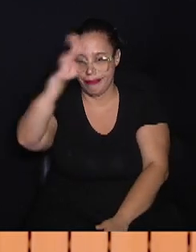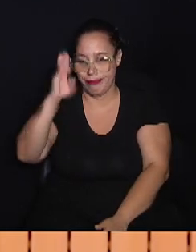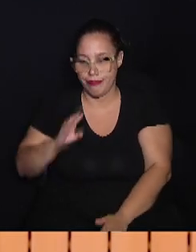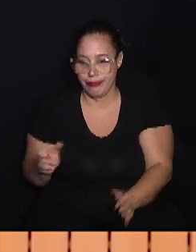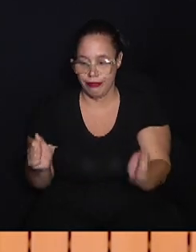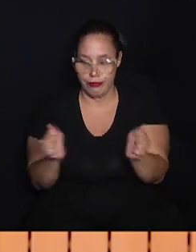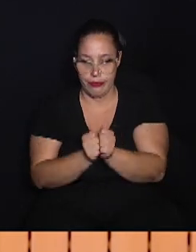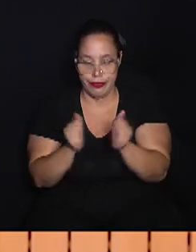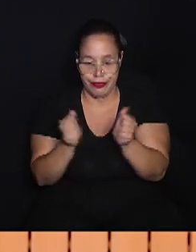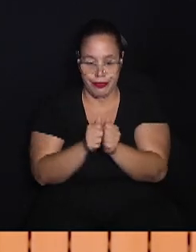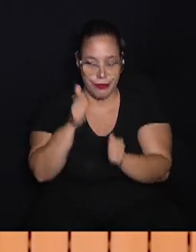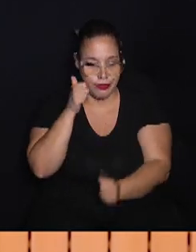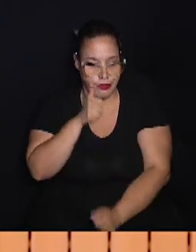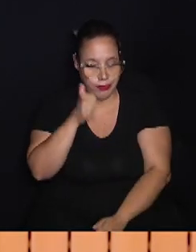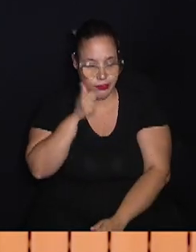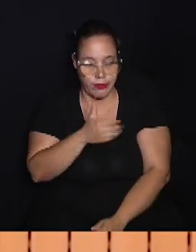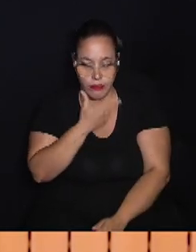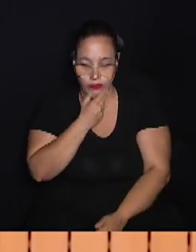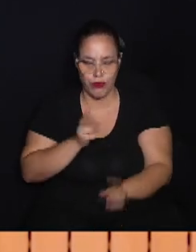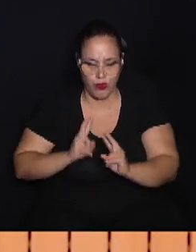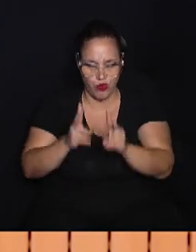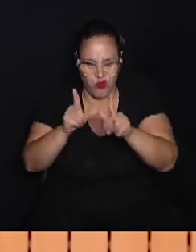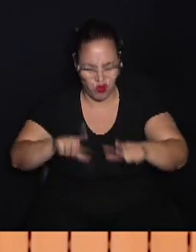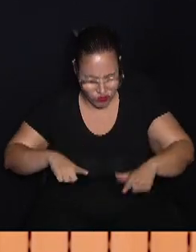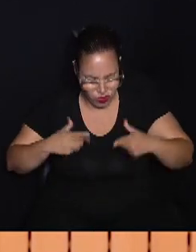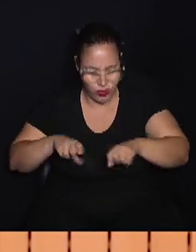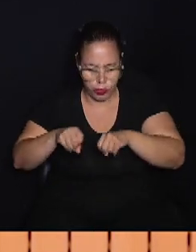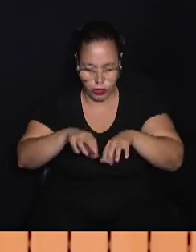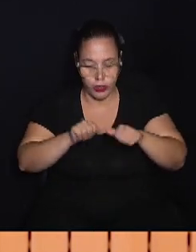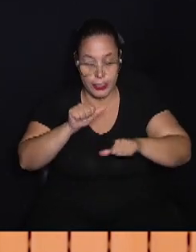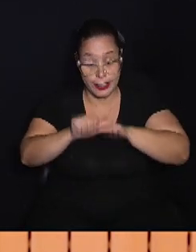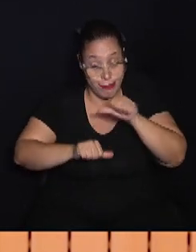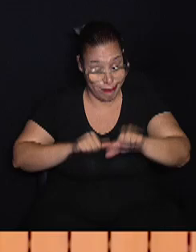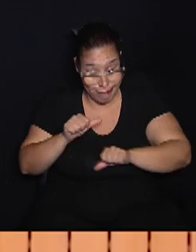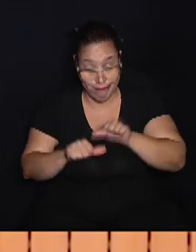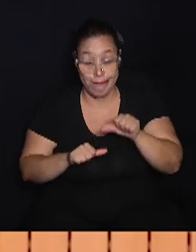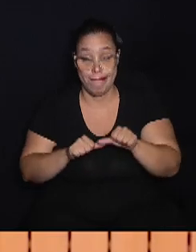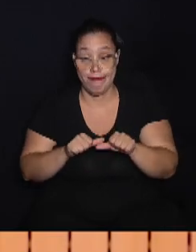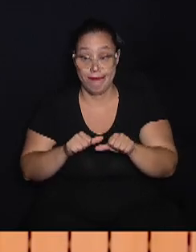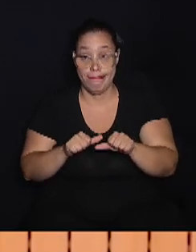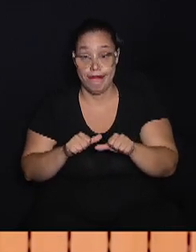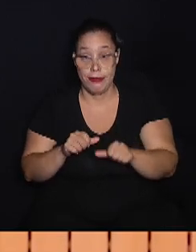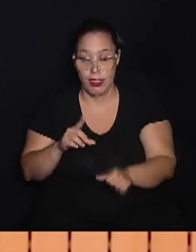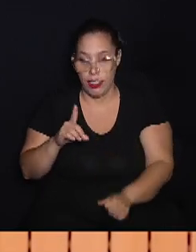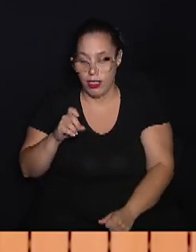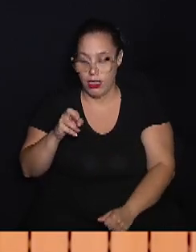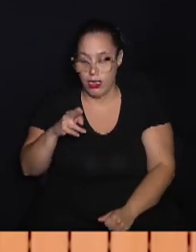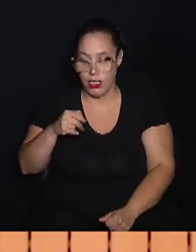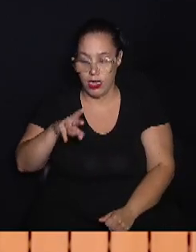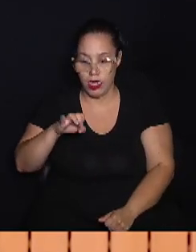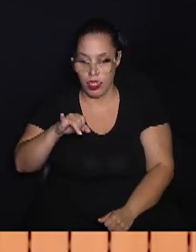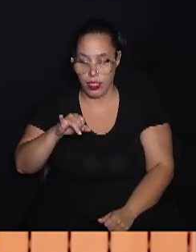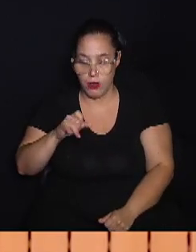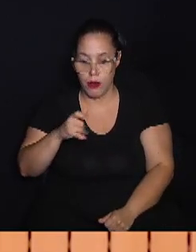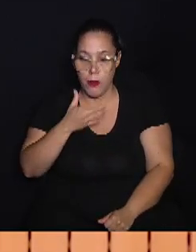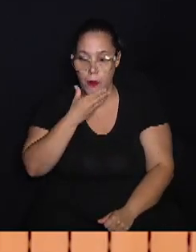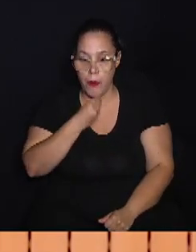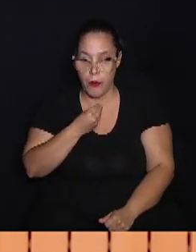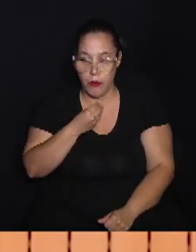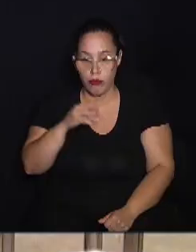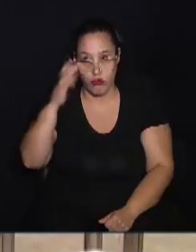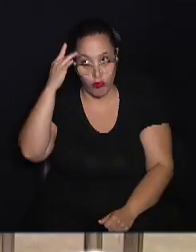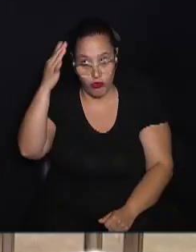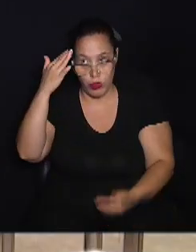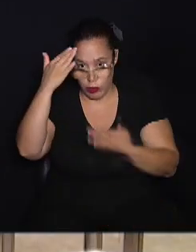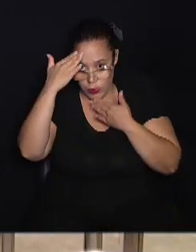juntos e juntas a gente vai continuar a lutar por uma educação que transforma a educação que Darc Ribeiro e Paulo Freire tanto sonharam